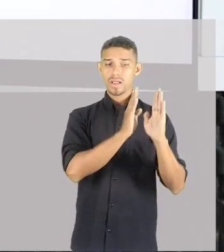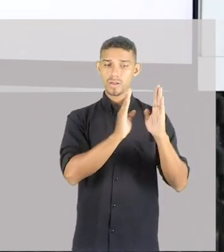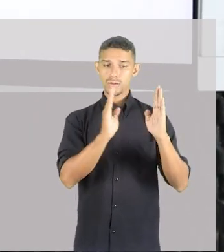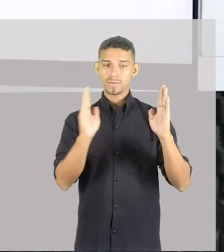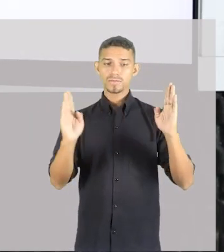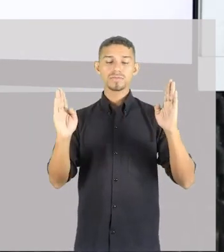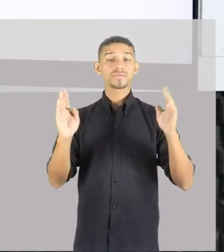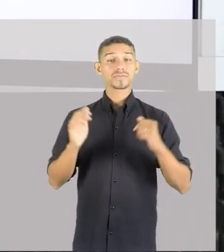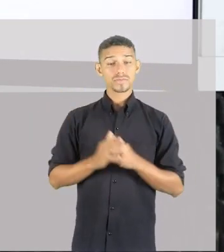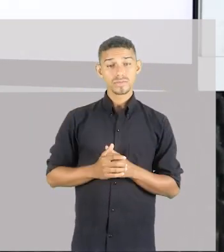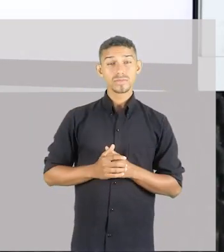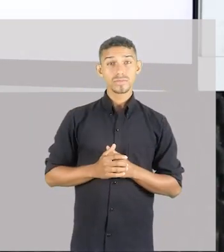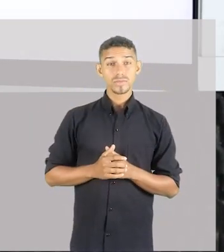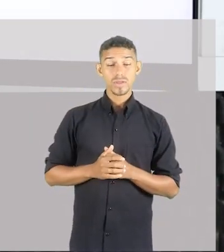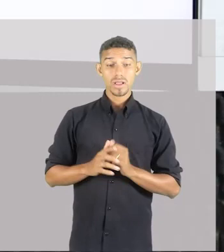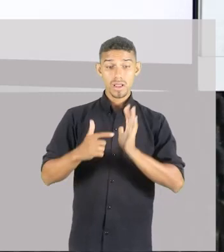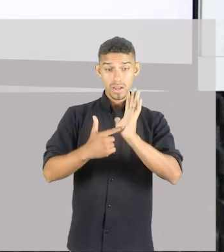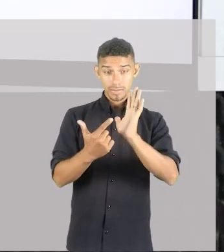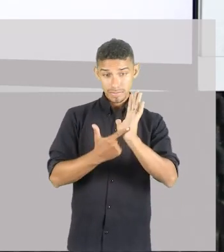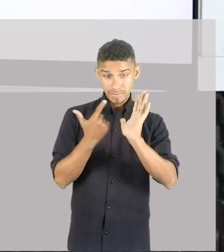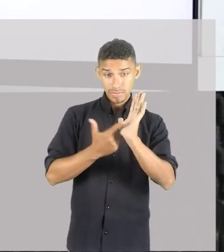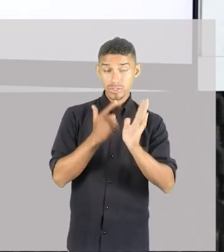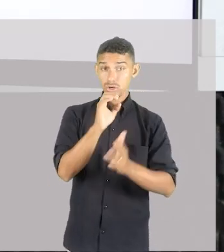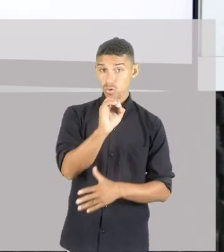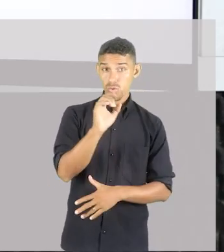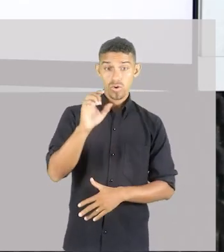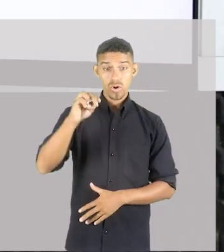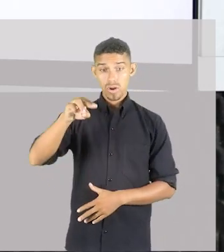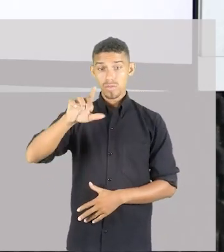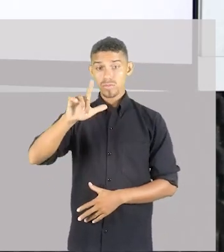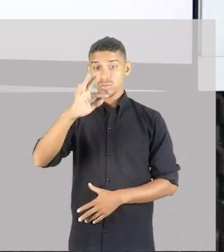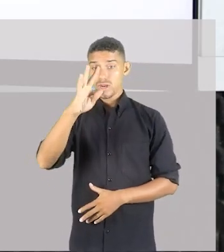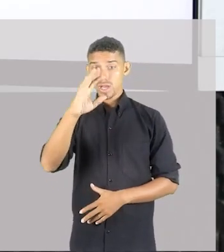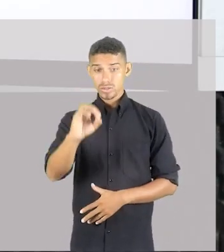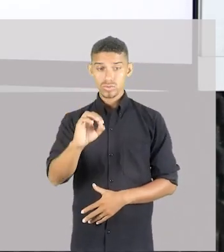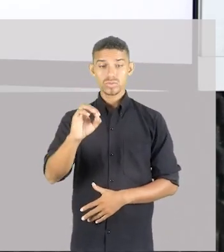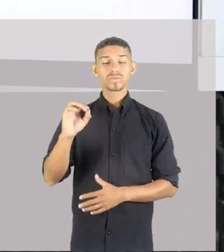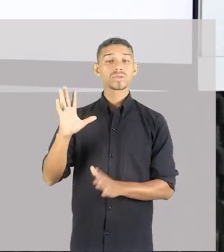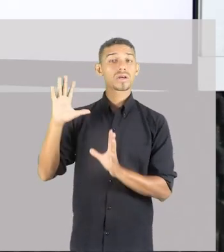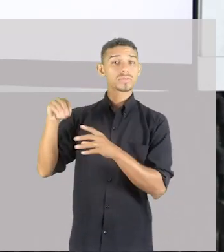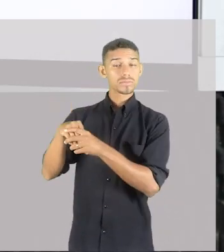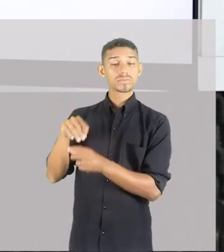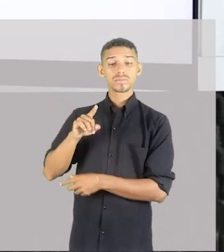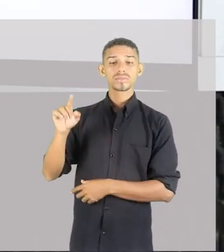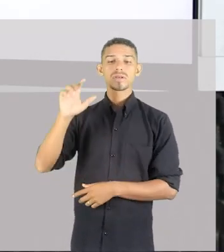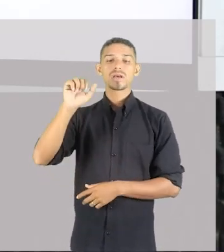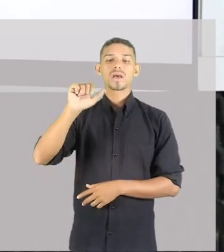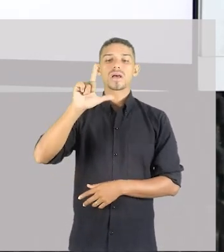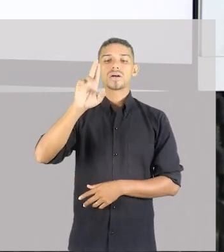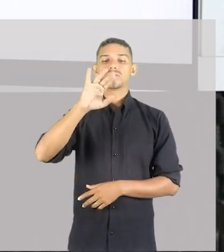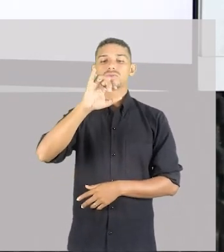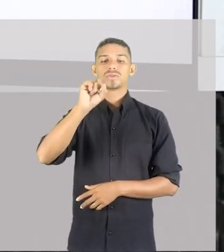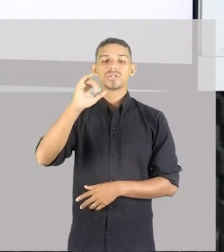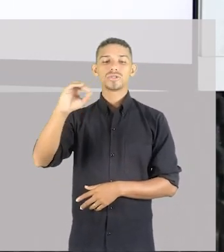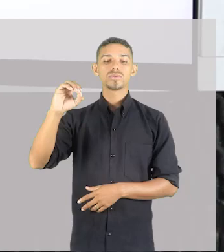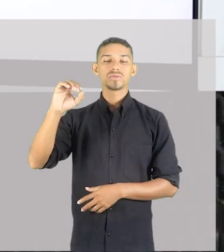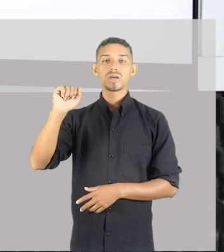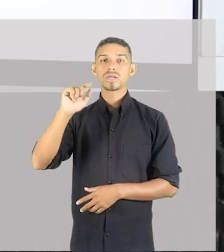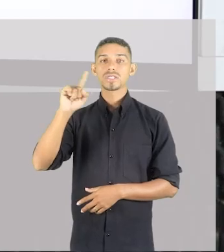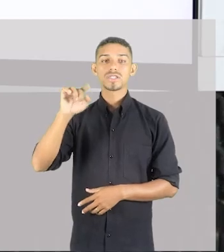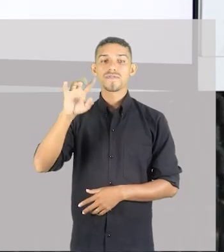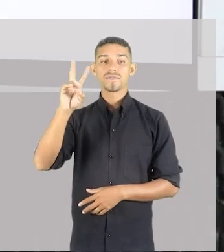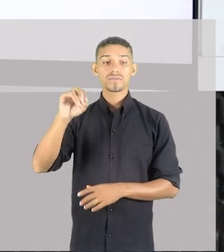bibliográfico, a obra original do Mulato de Alísio Azevedo, tudo está aqui nesse museu que é aberto ao público. E aí, qual a tua